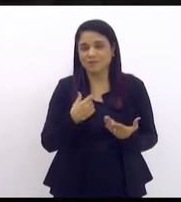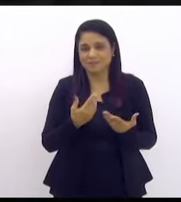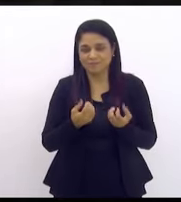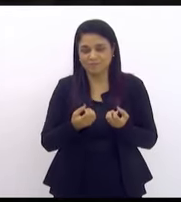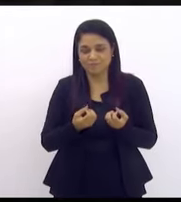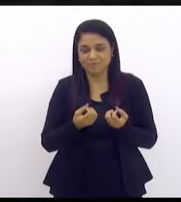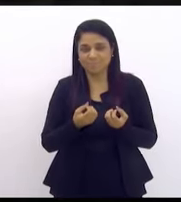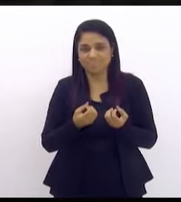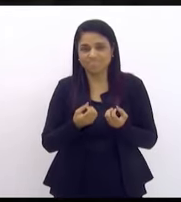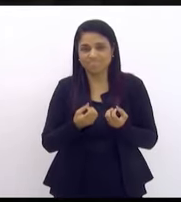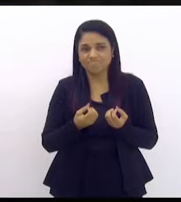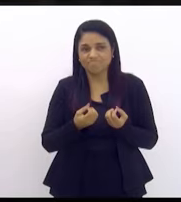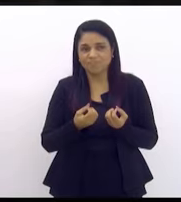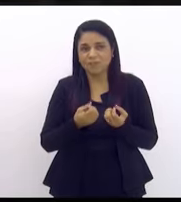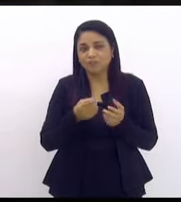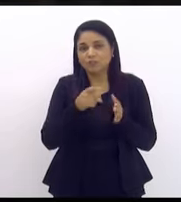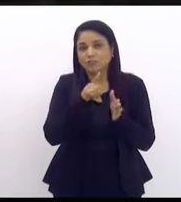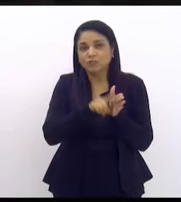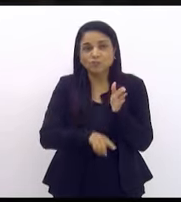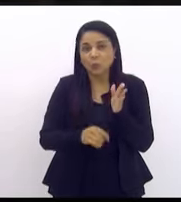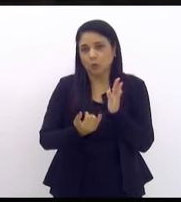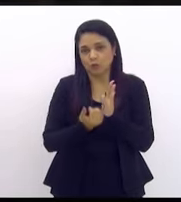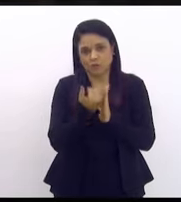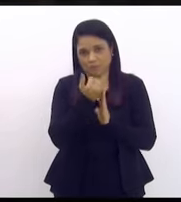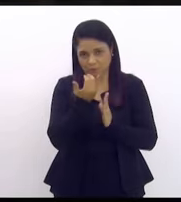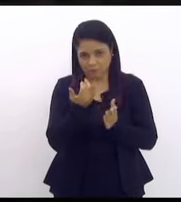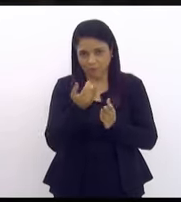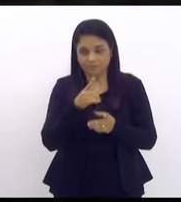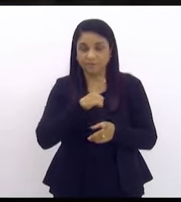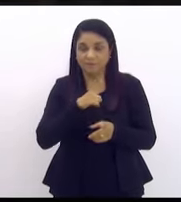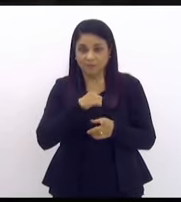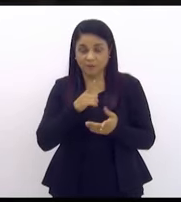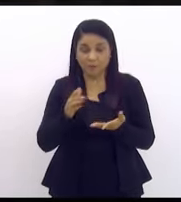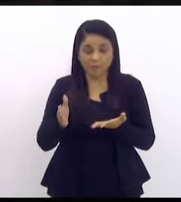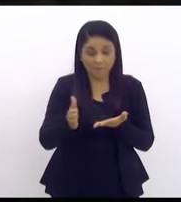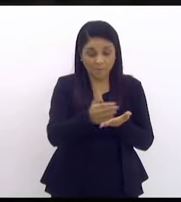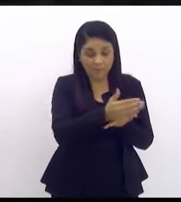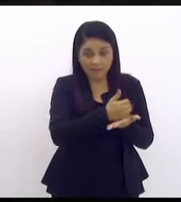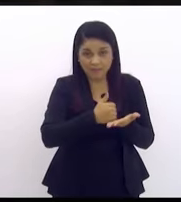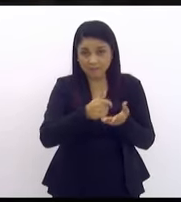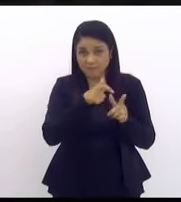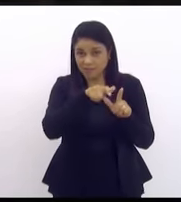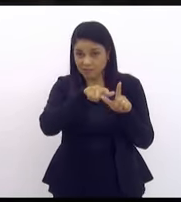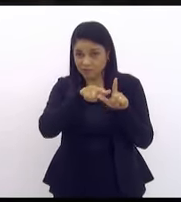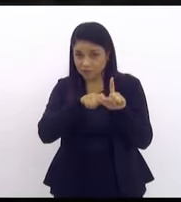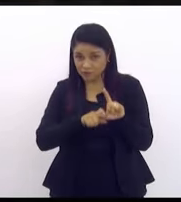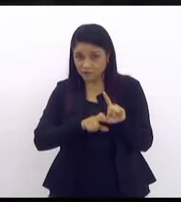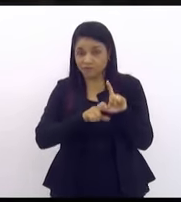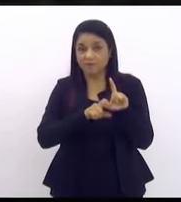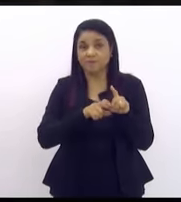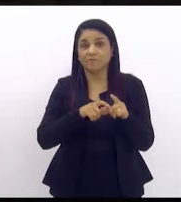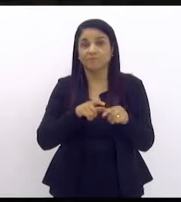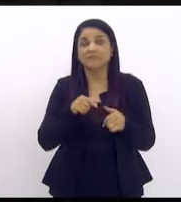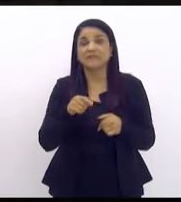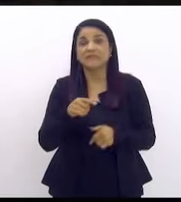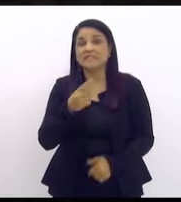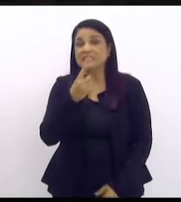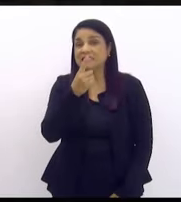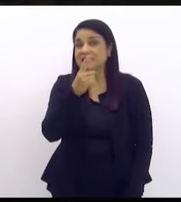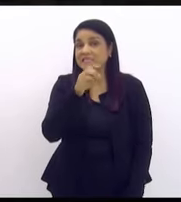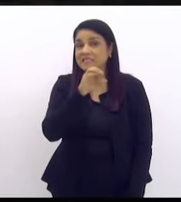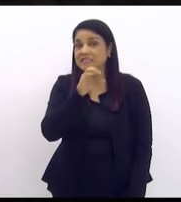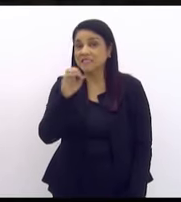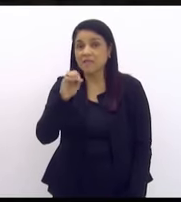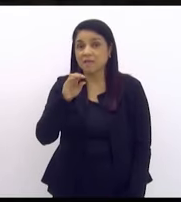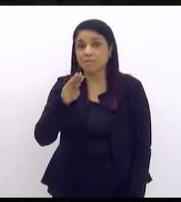gente levantar aqui. Temos um estoque a receber da dívida ativa na ordem de 100